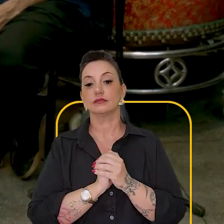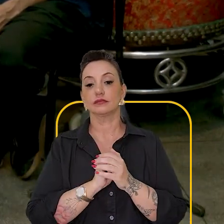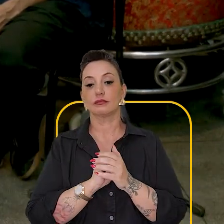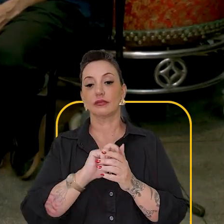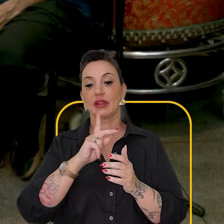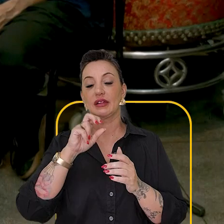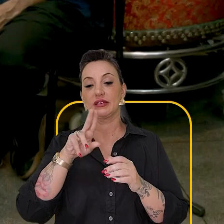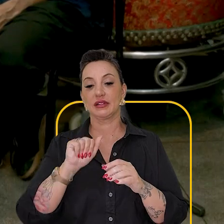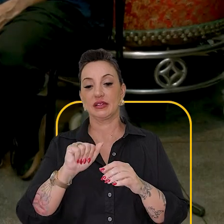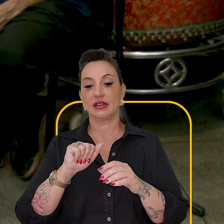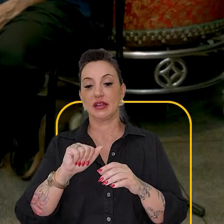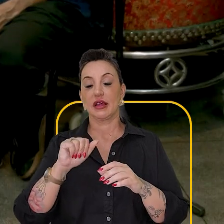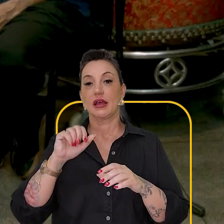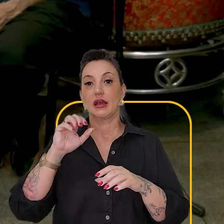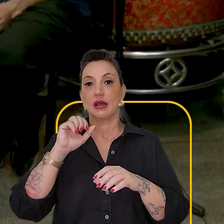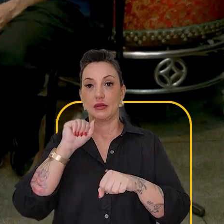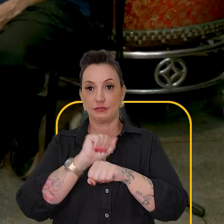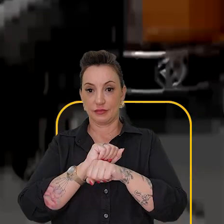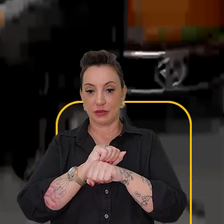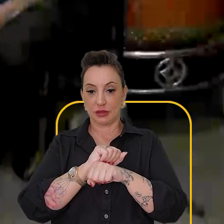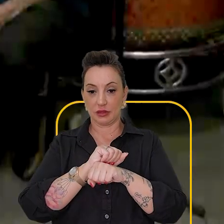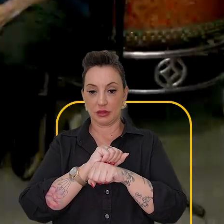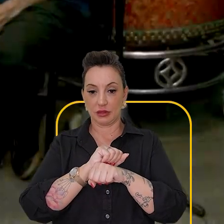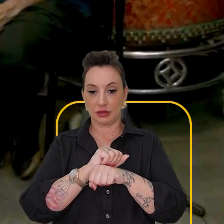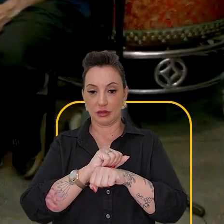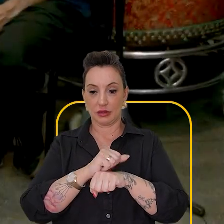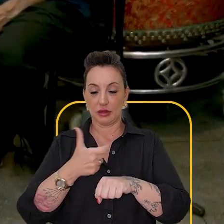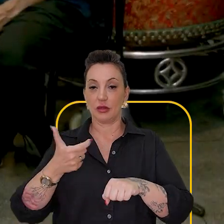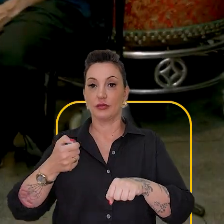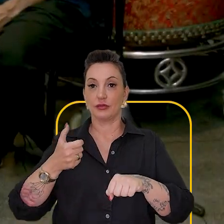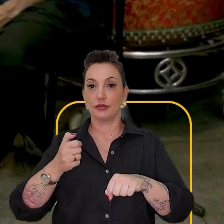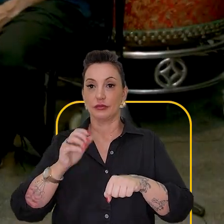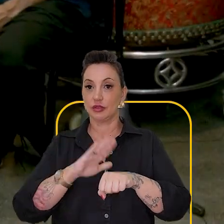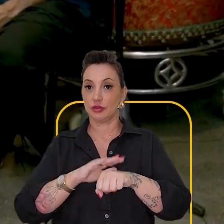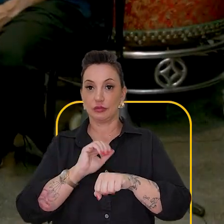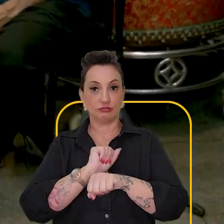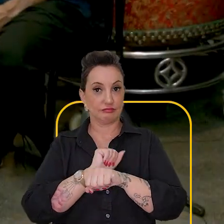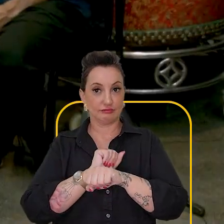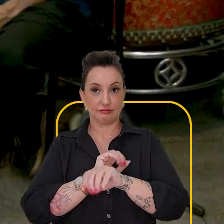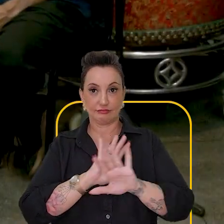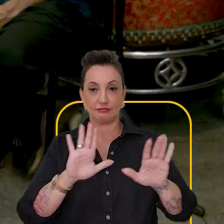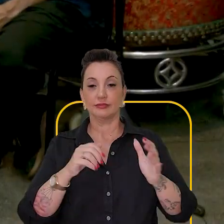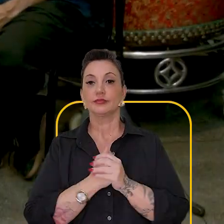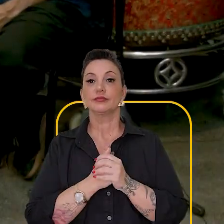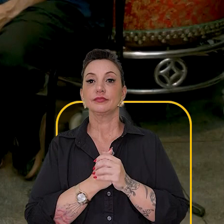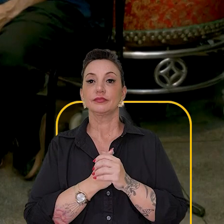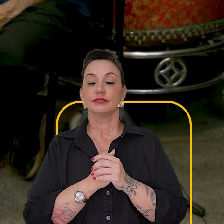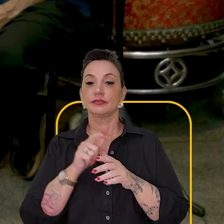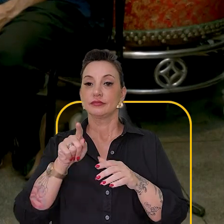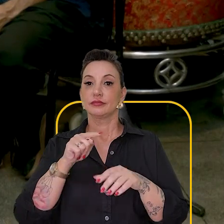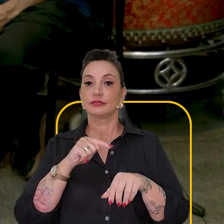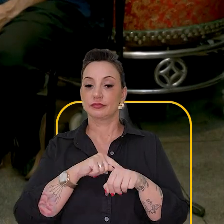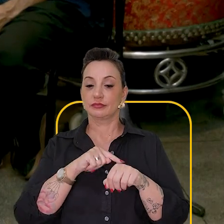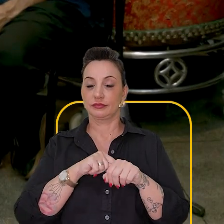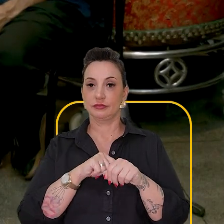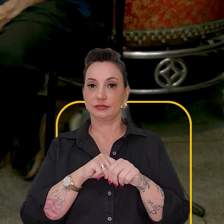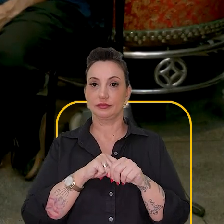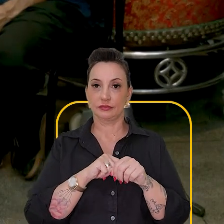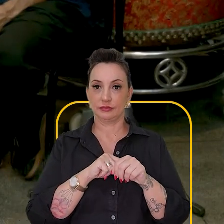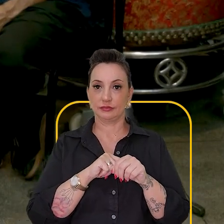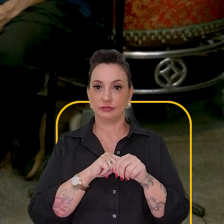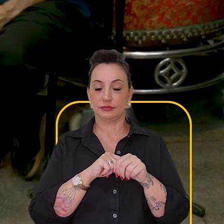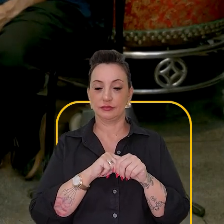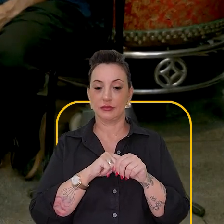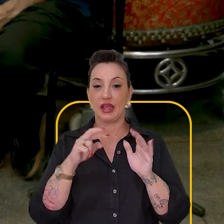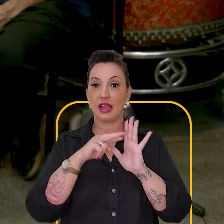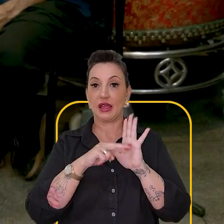no sandara que nem basquete toda vez que paravam tem tem um cronometrista só para parar o tempo e aí você tem no